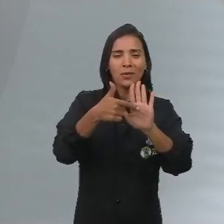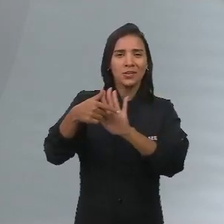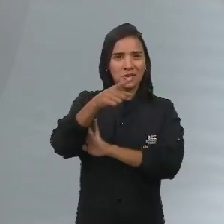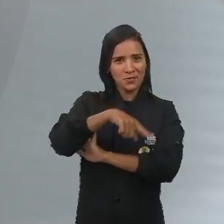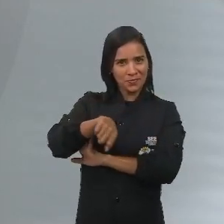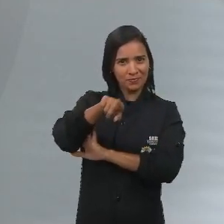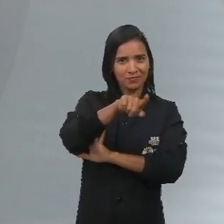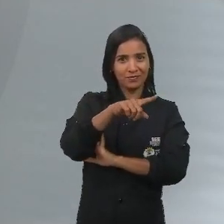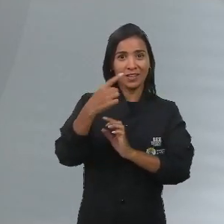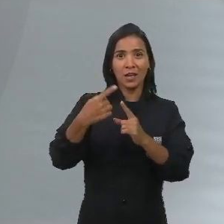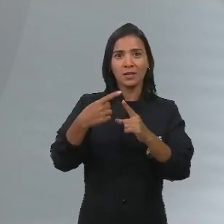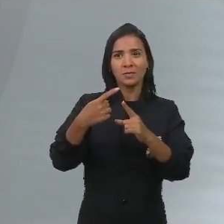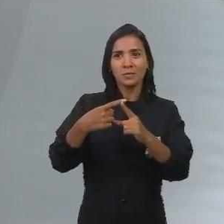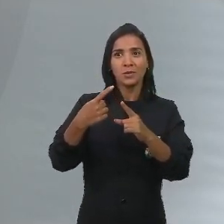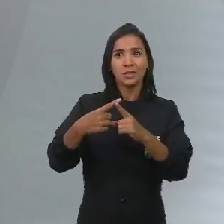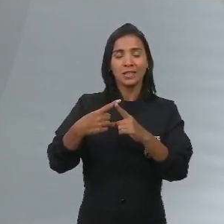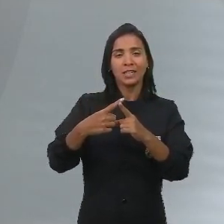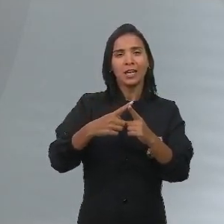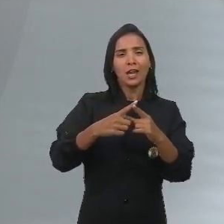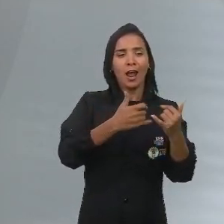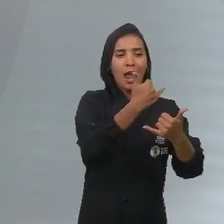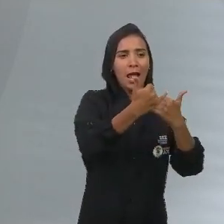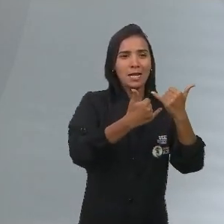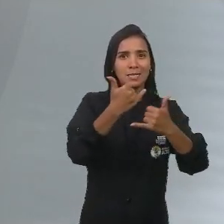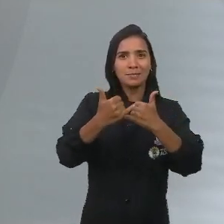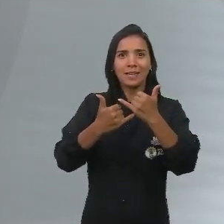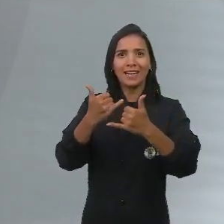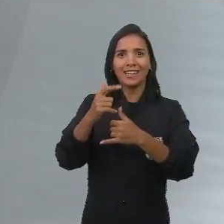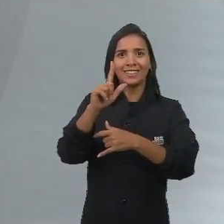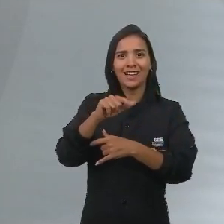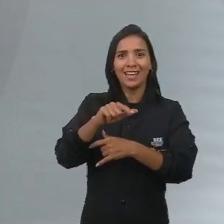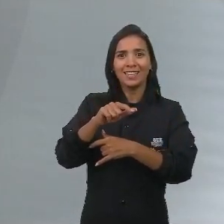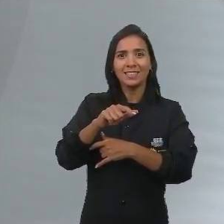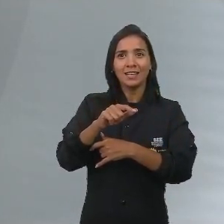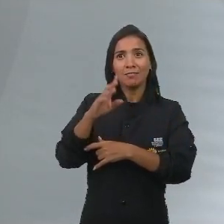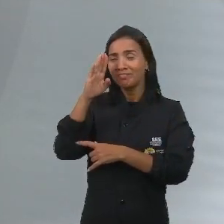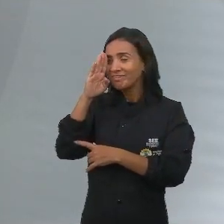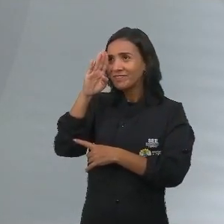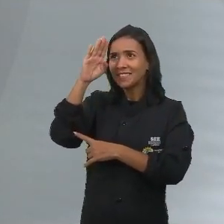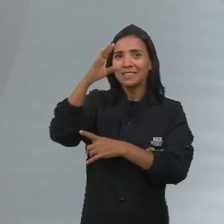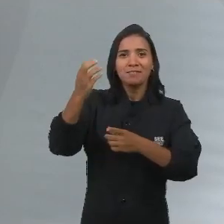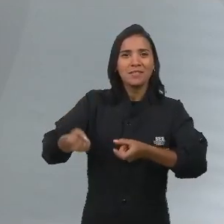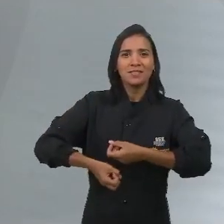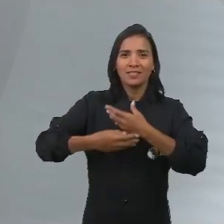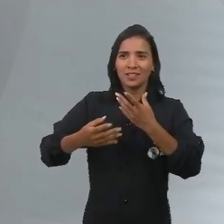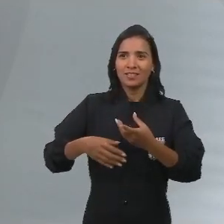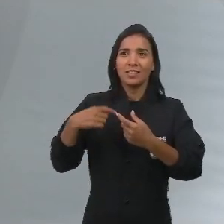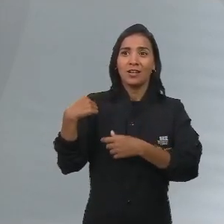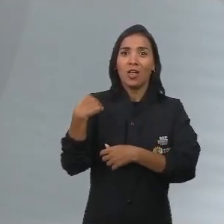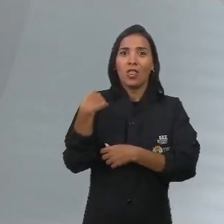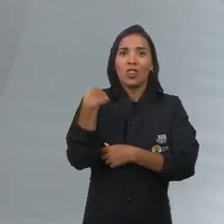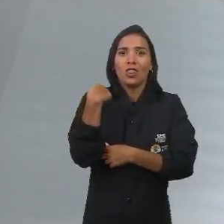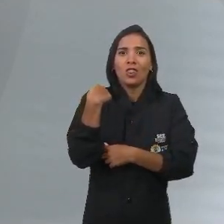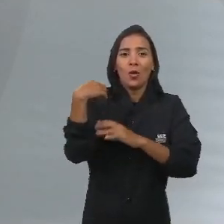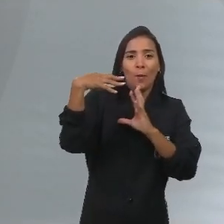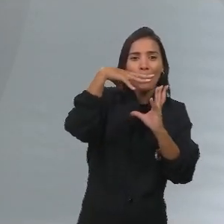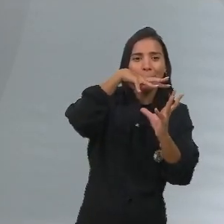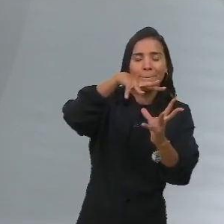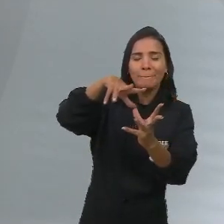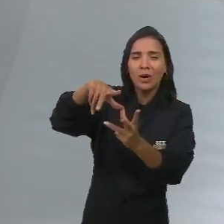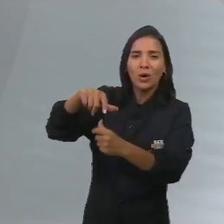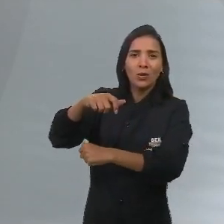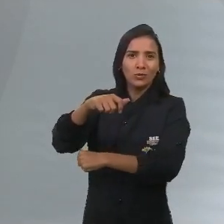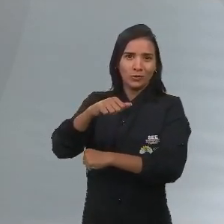olímpicos são é o maior fenômeno de manifestação de conhecimento da cultura corpor desenvolvimento porque ele consegue